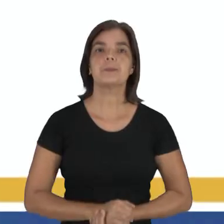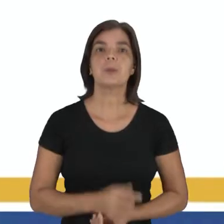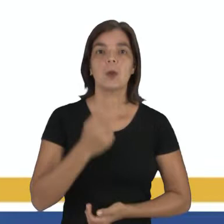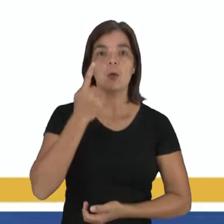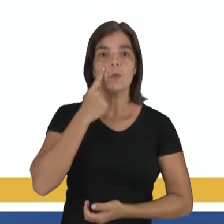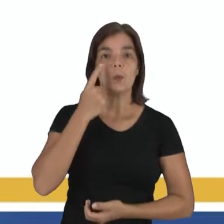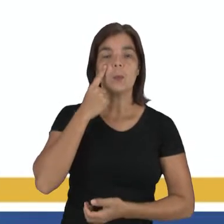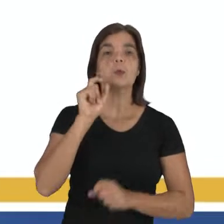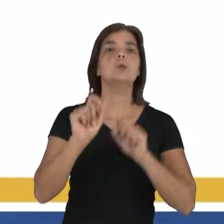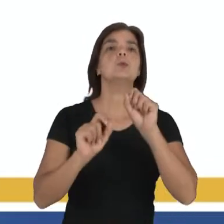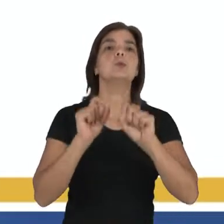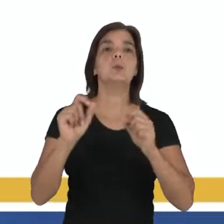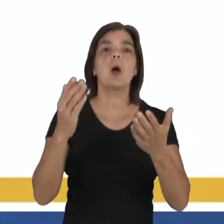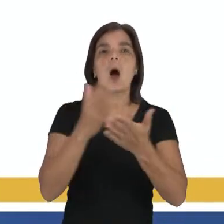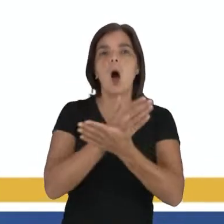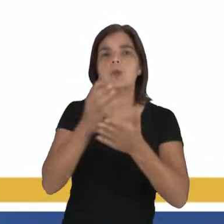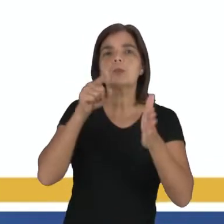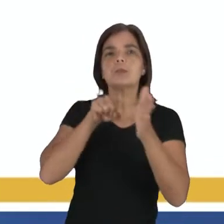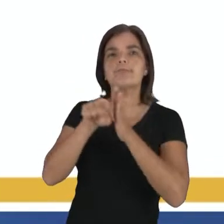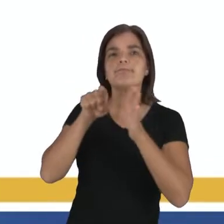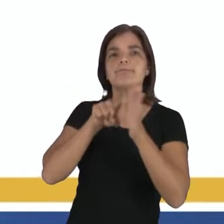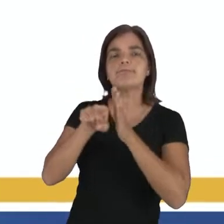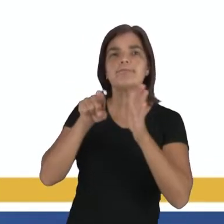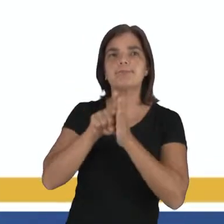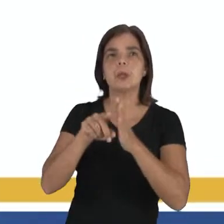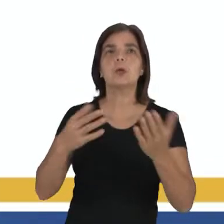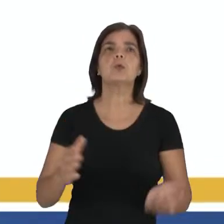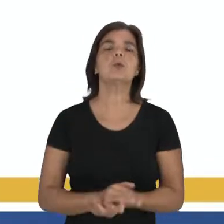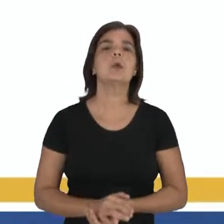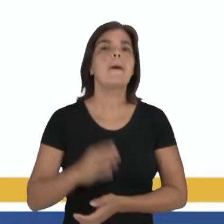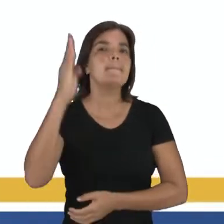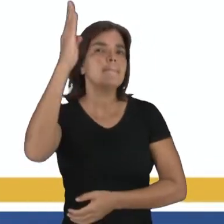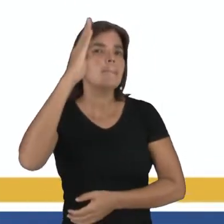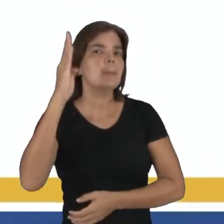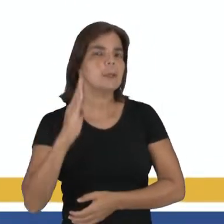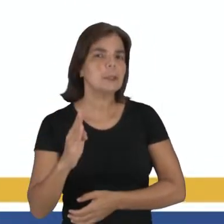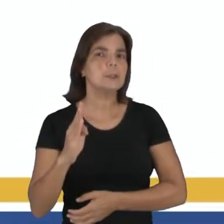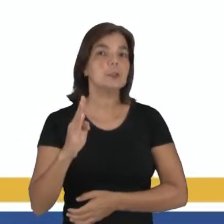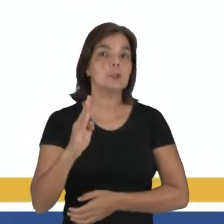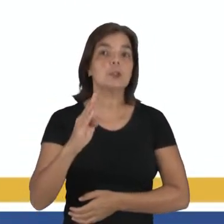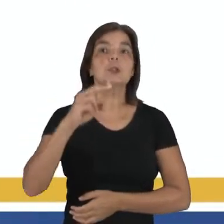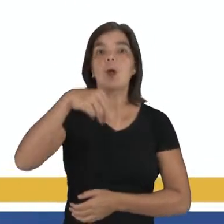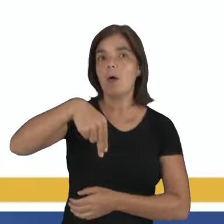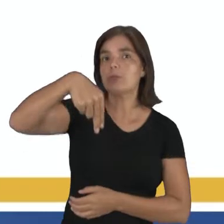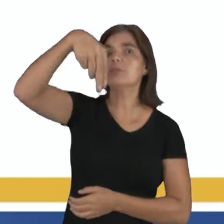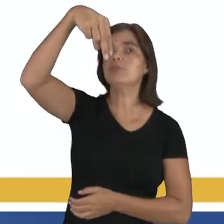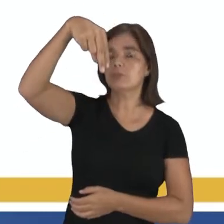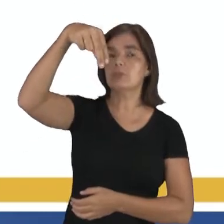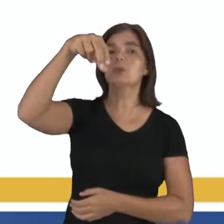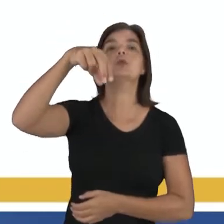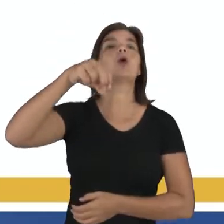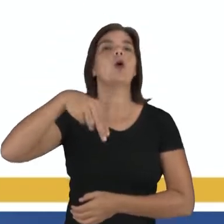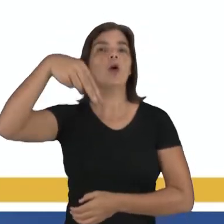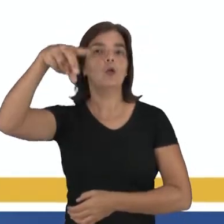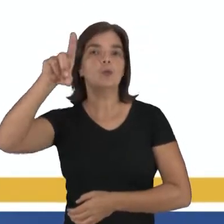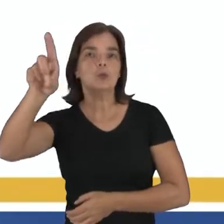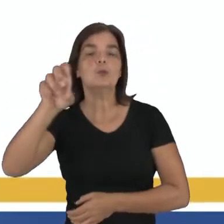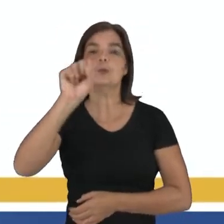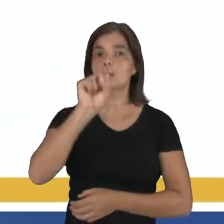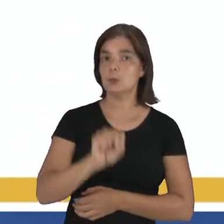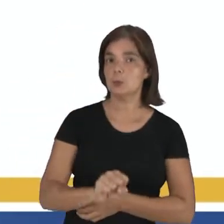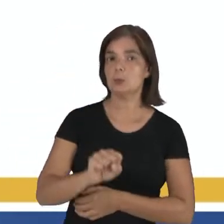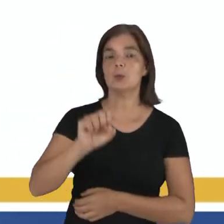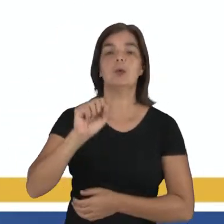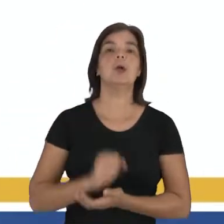Vamos refletir sobre alguns questionamentos. Brasileiros da região norte, região nordeste, região